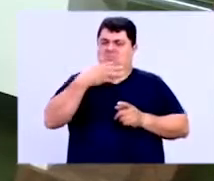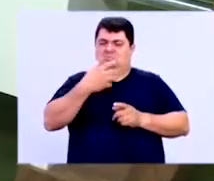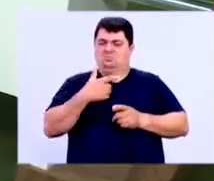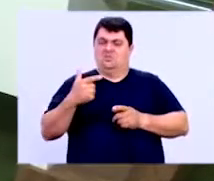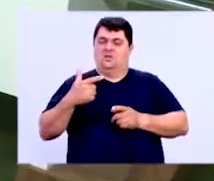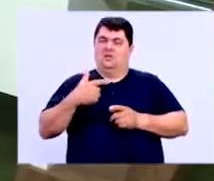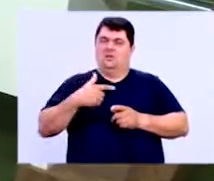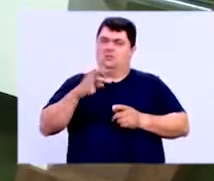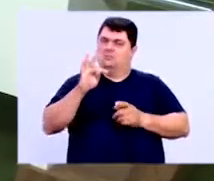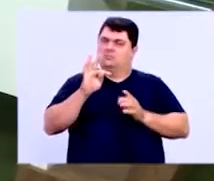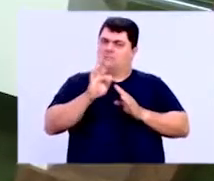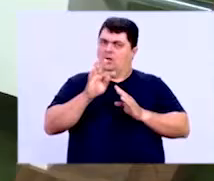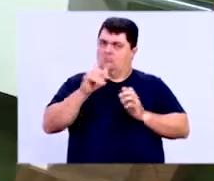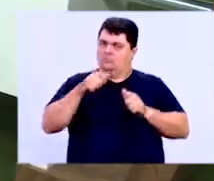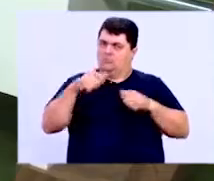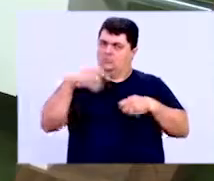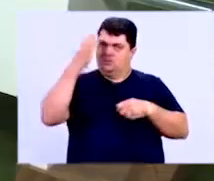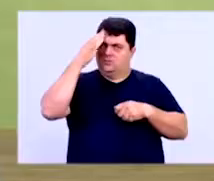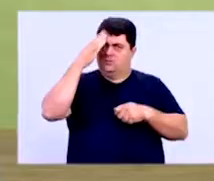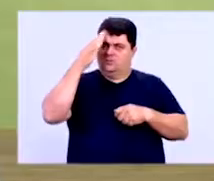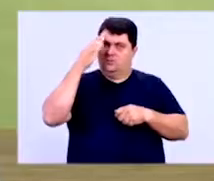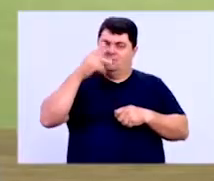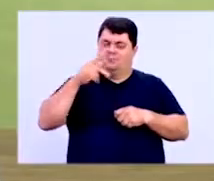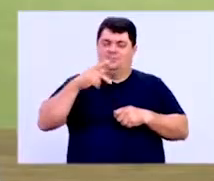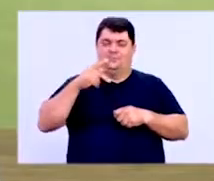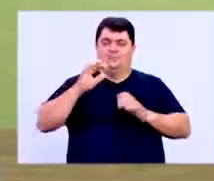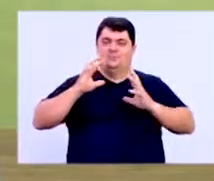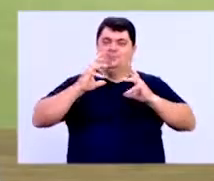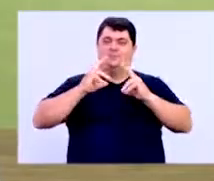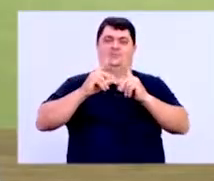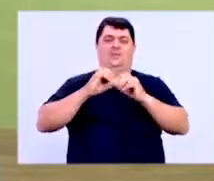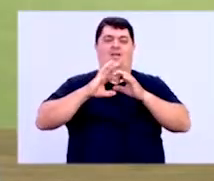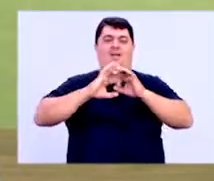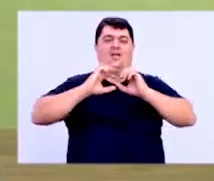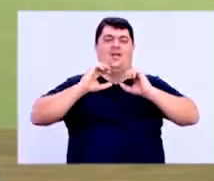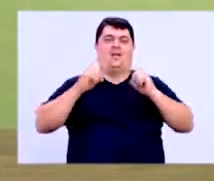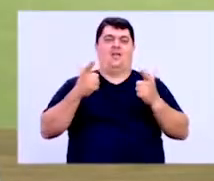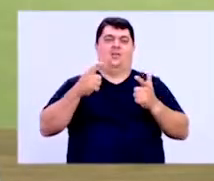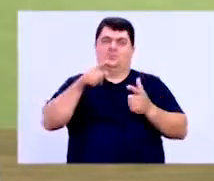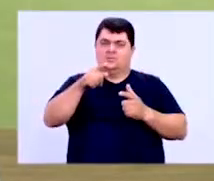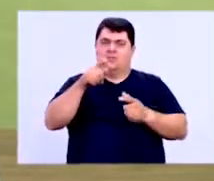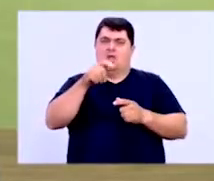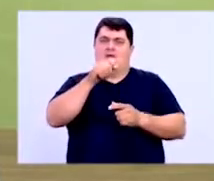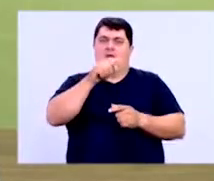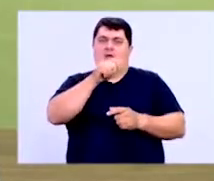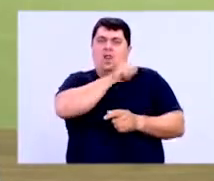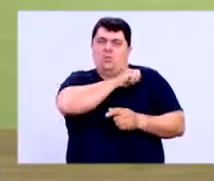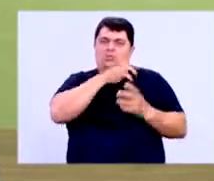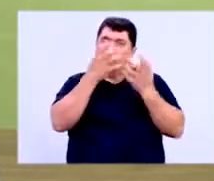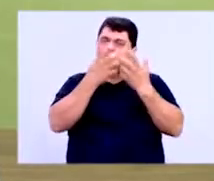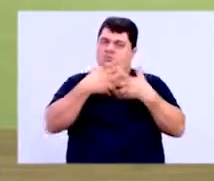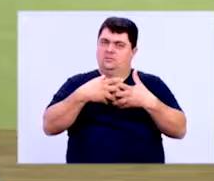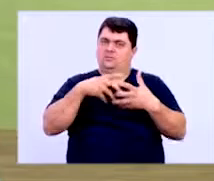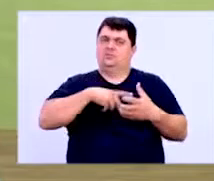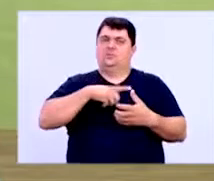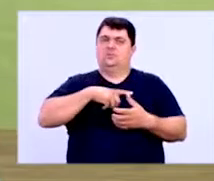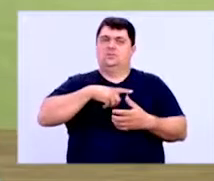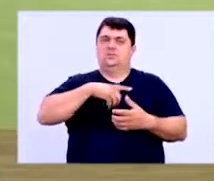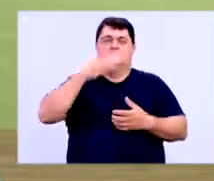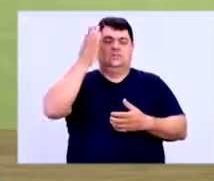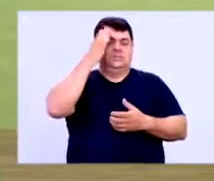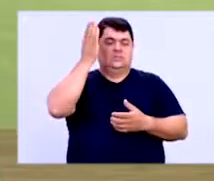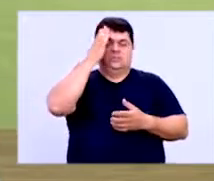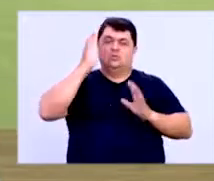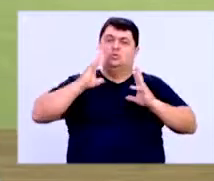de finanças, o que você acha? O professor Luiz falou tudo. Você, aluno do IFRO, estará totalmente capacitado